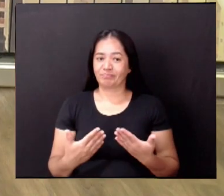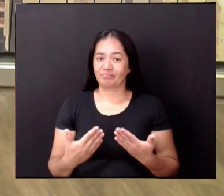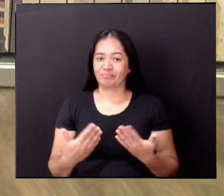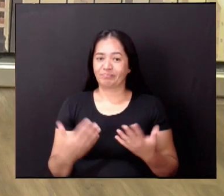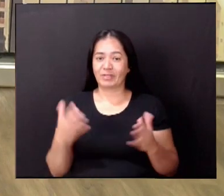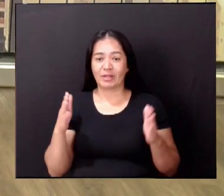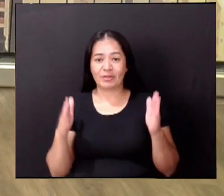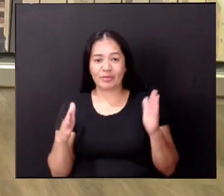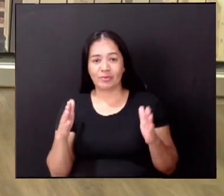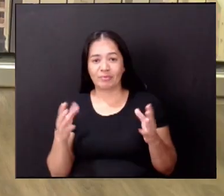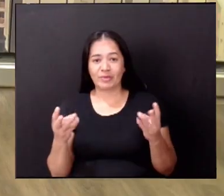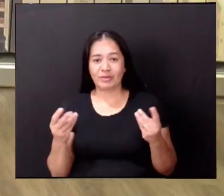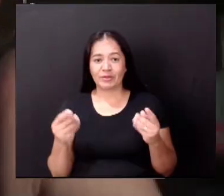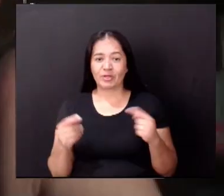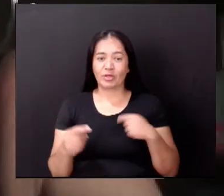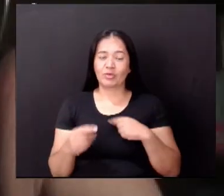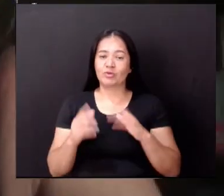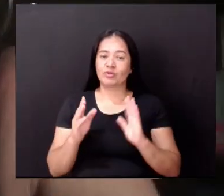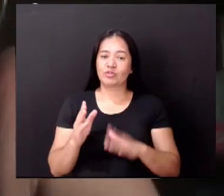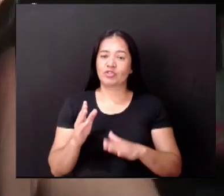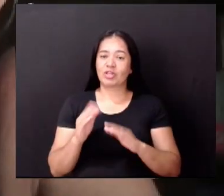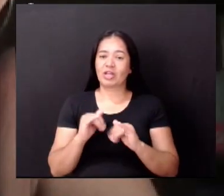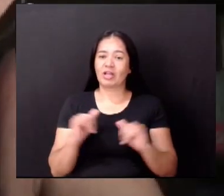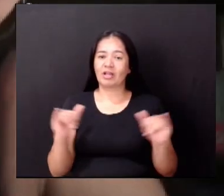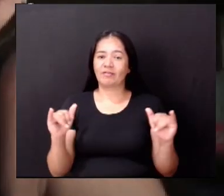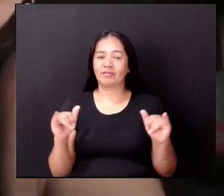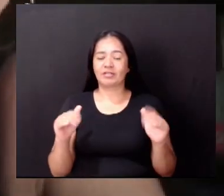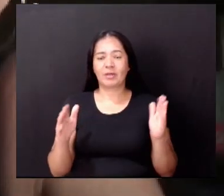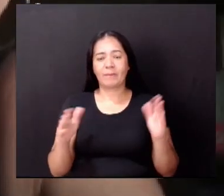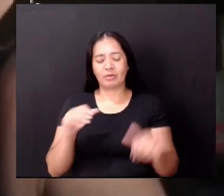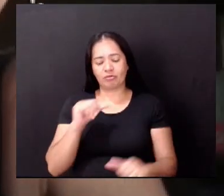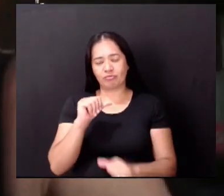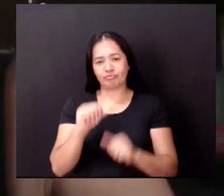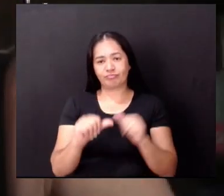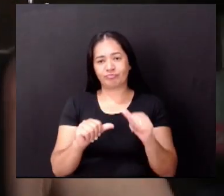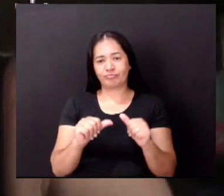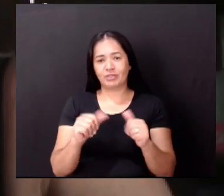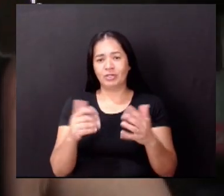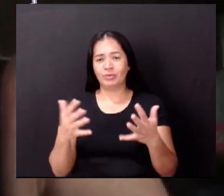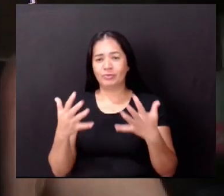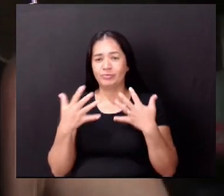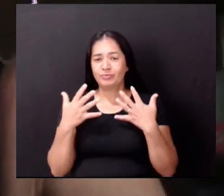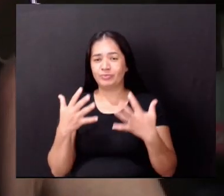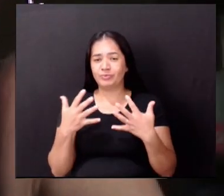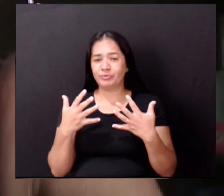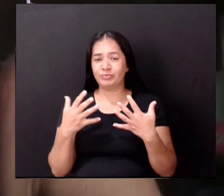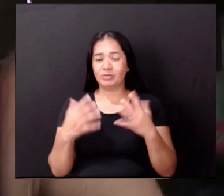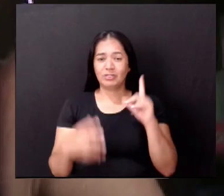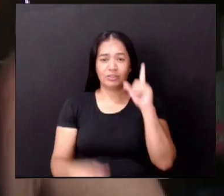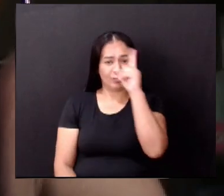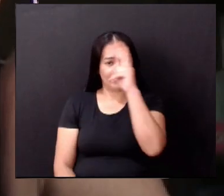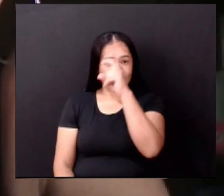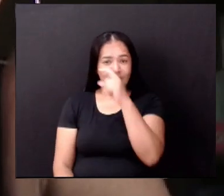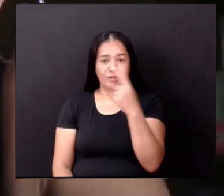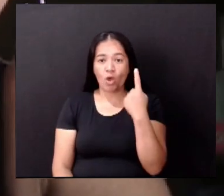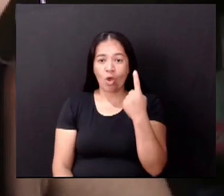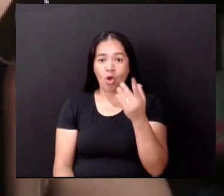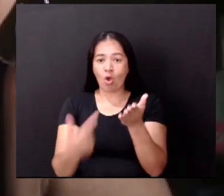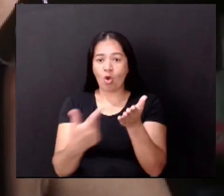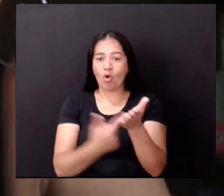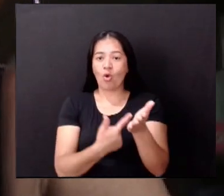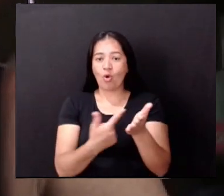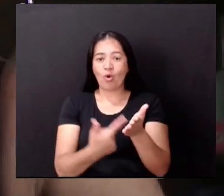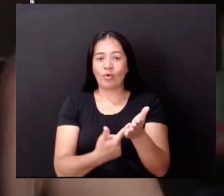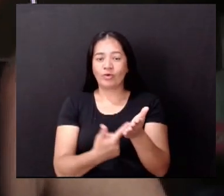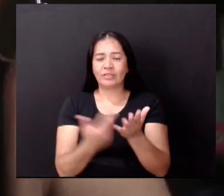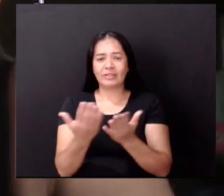Então, nesses tempos de, como eu estava dizendo, nesses tempos de mudanças climáticas severas, né, eu acho que